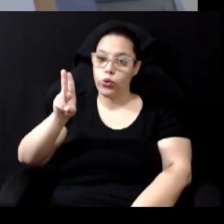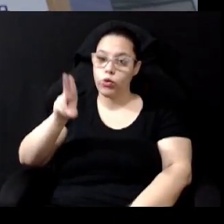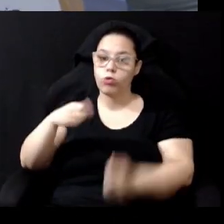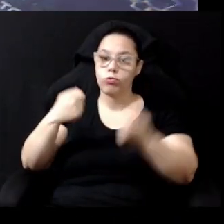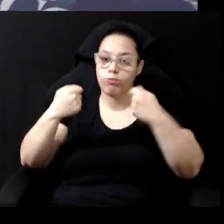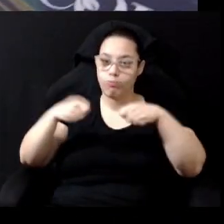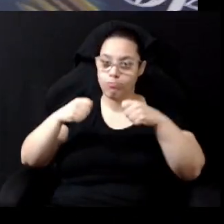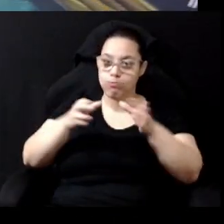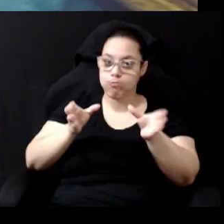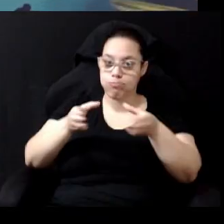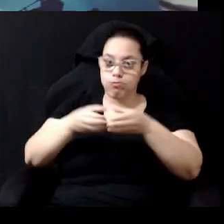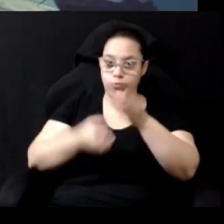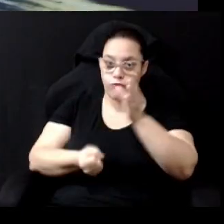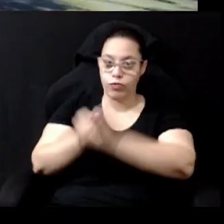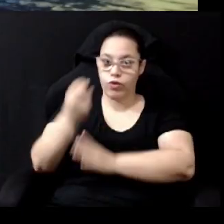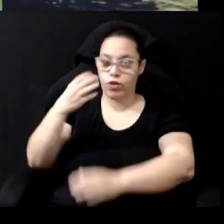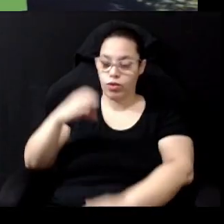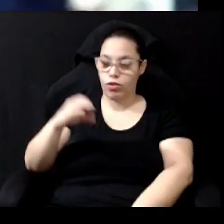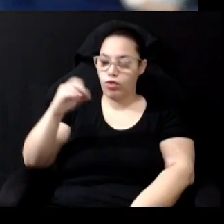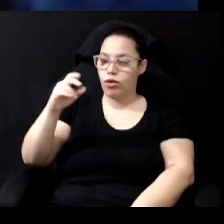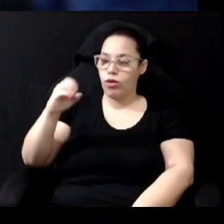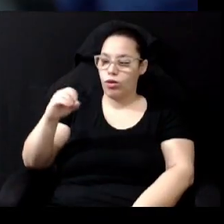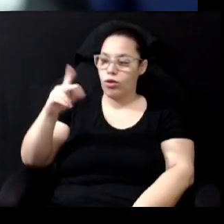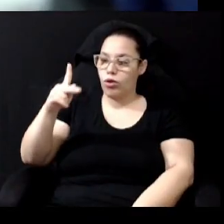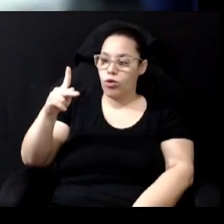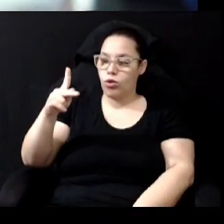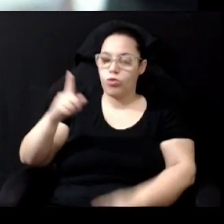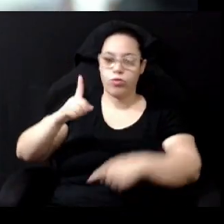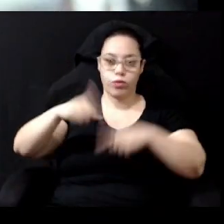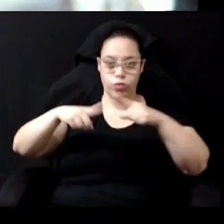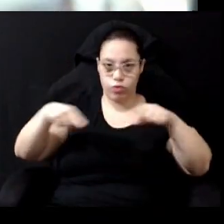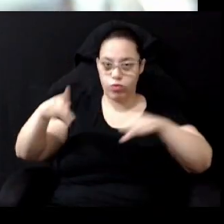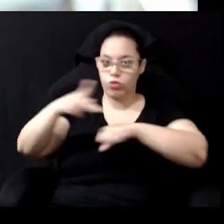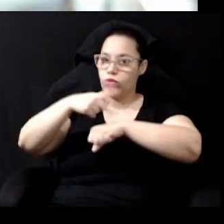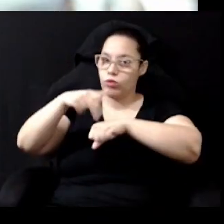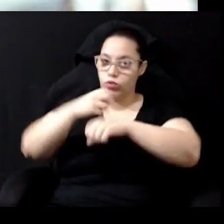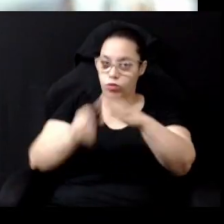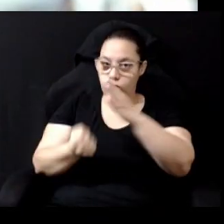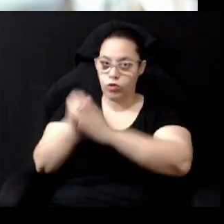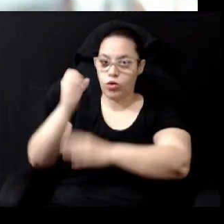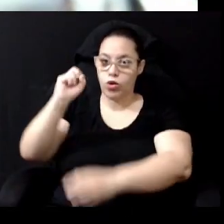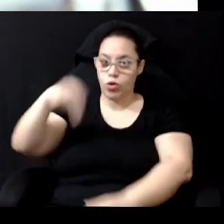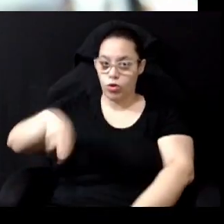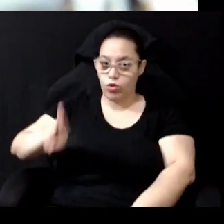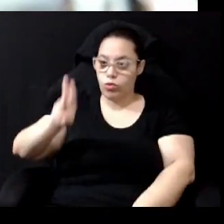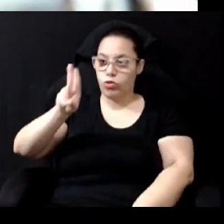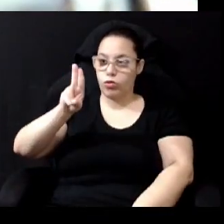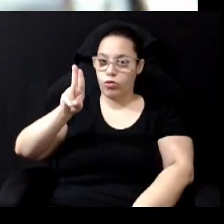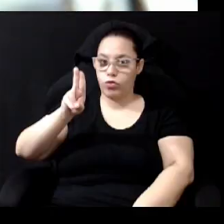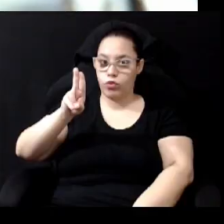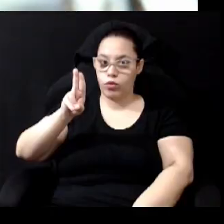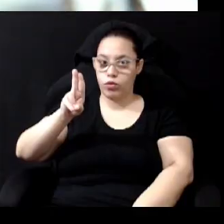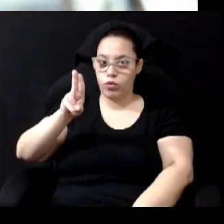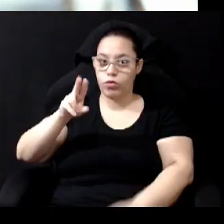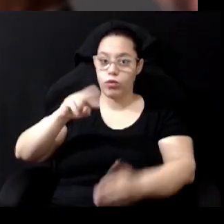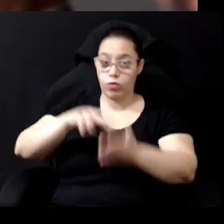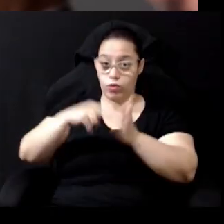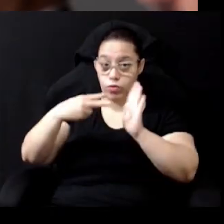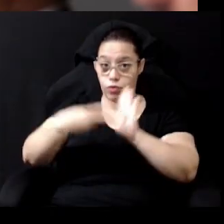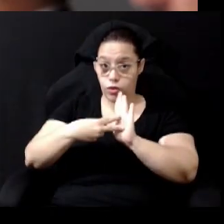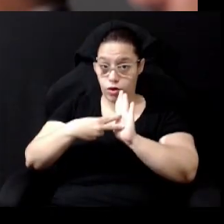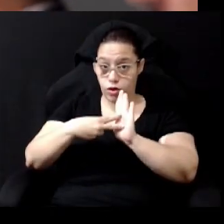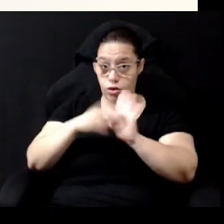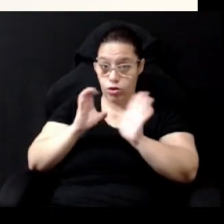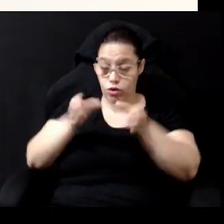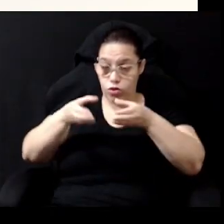a ONU. É nesse cenário que surge a COP, uma conferência envolvendo diversos países criada pela ONU. COP é a sigla